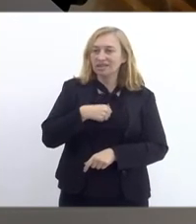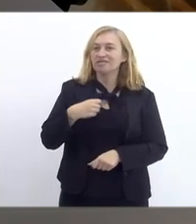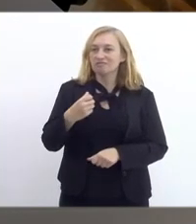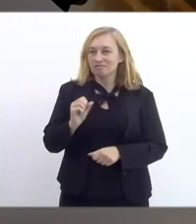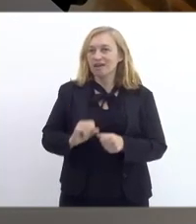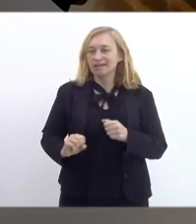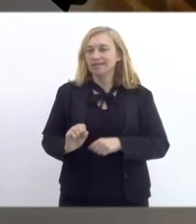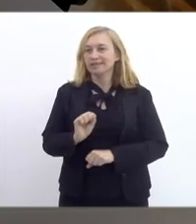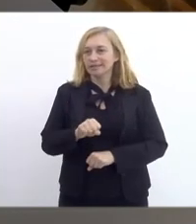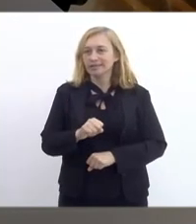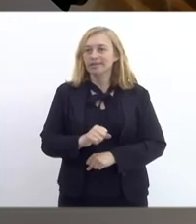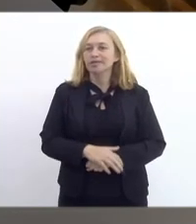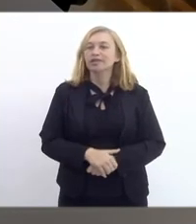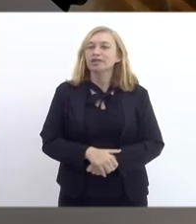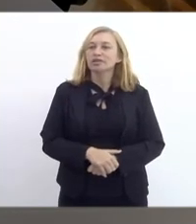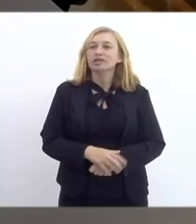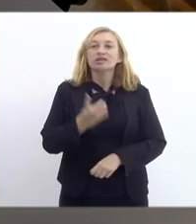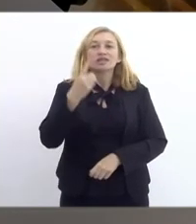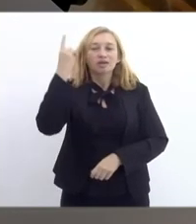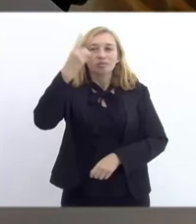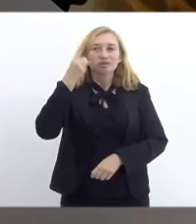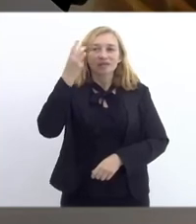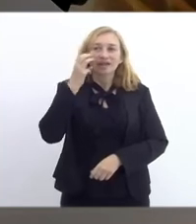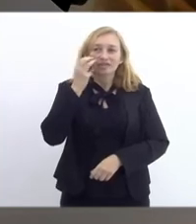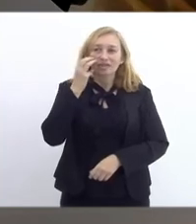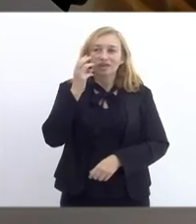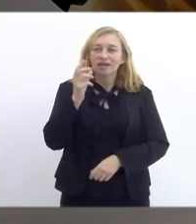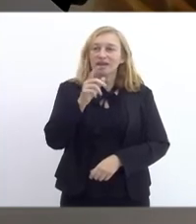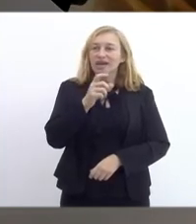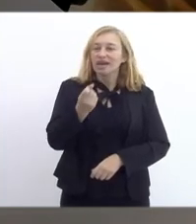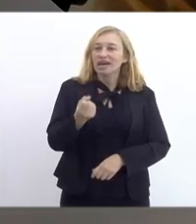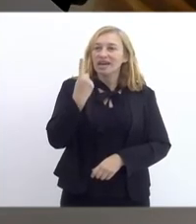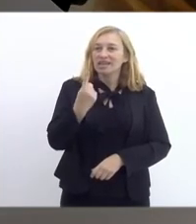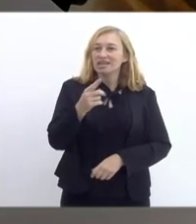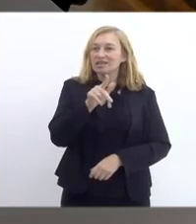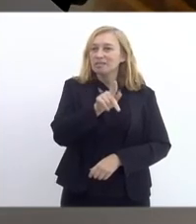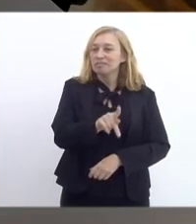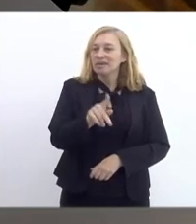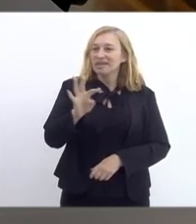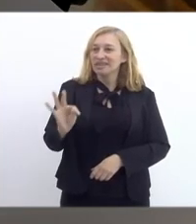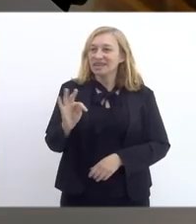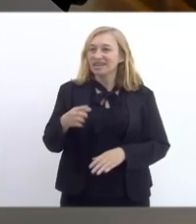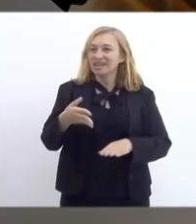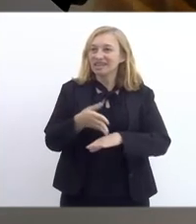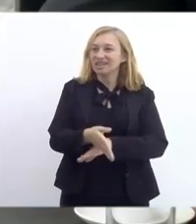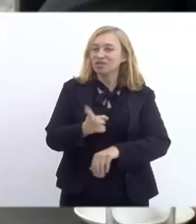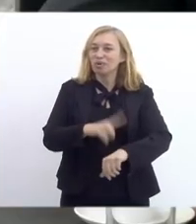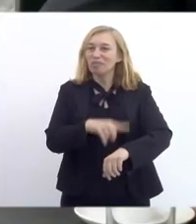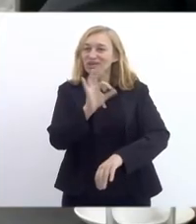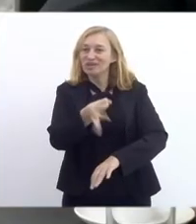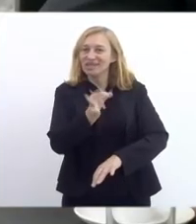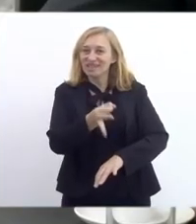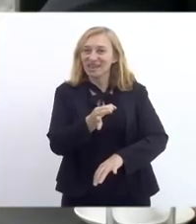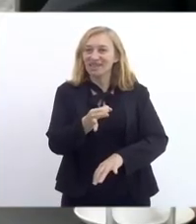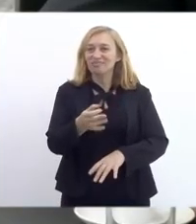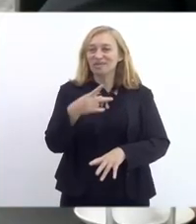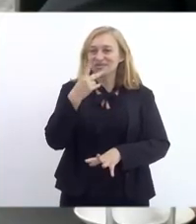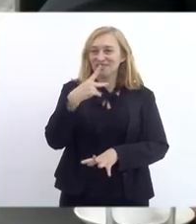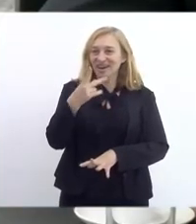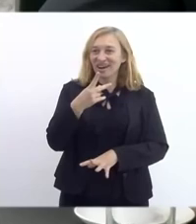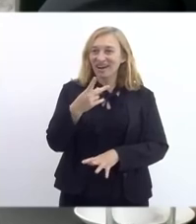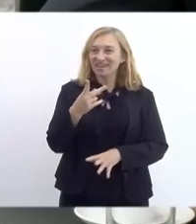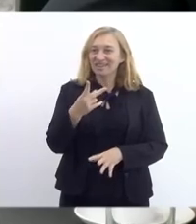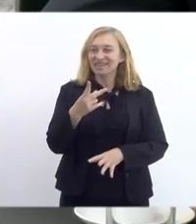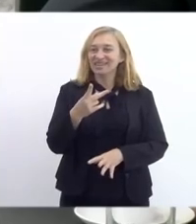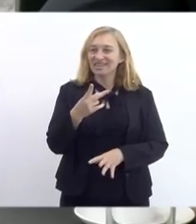grande deputado estadual. Deputado Valdec, ex-PT, está entrando no momento certo ali, talvez, para refutar essa afirmação. Não, deputado Valdec